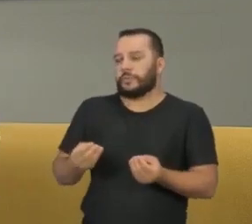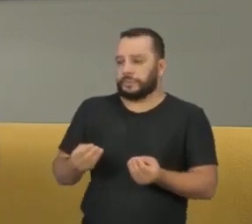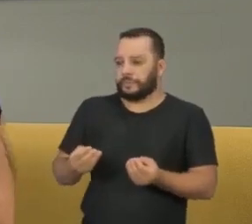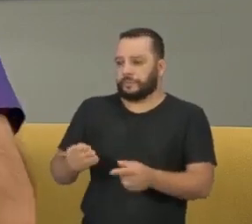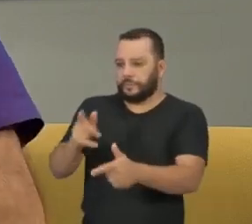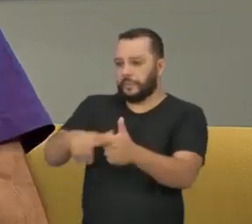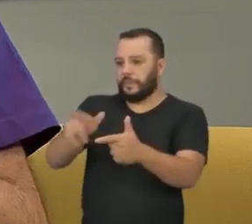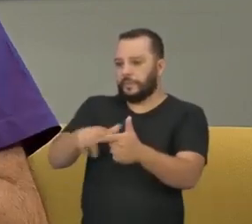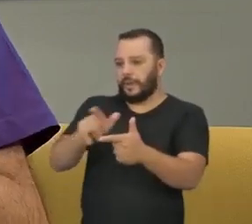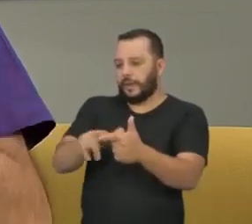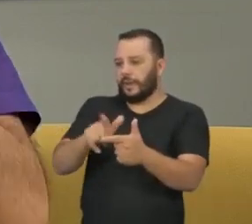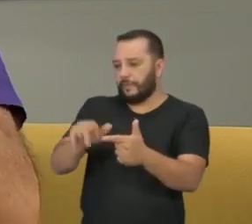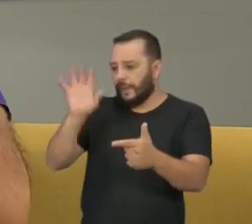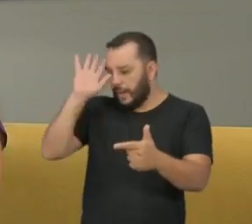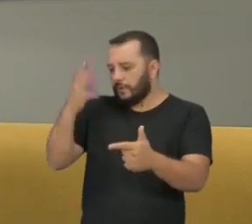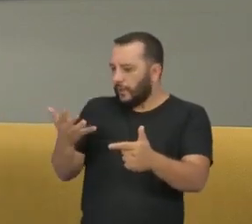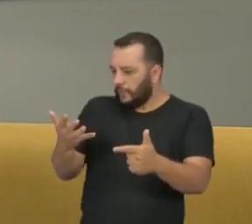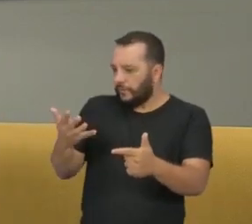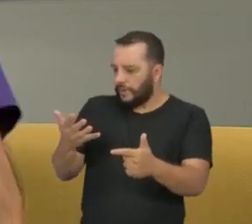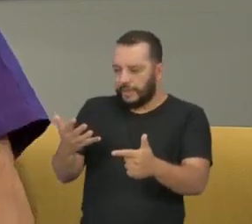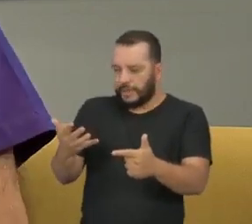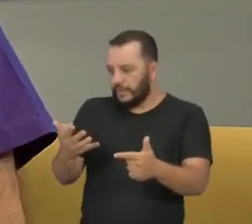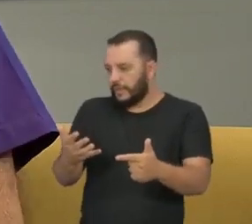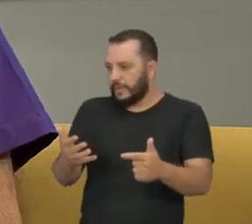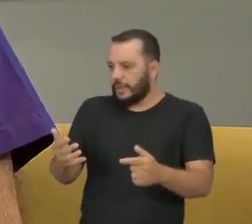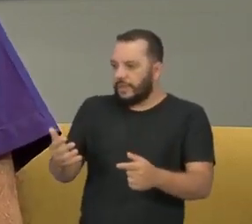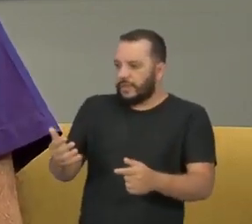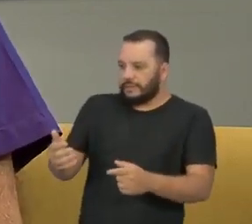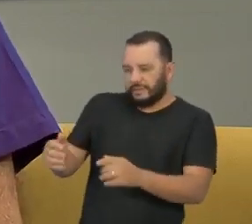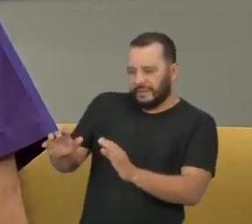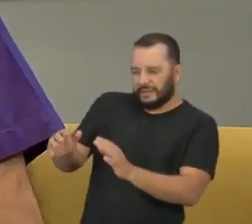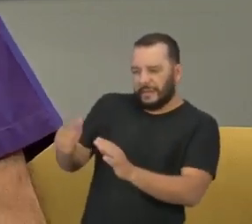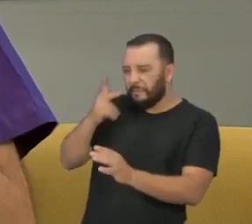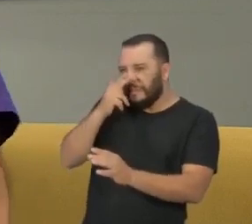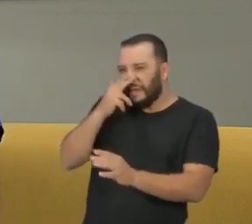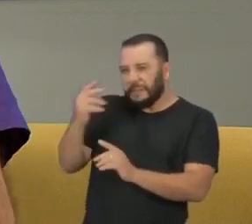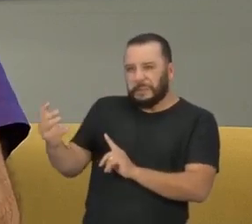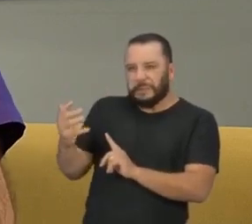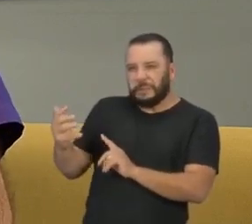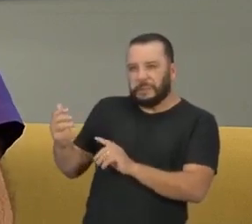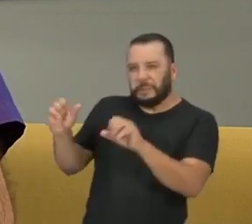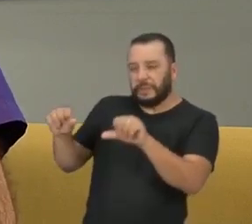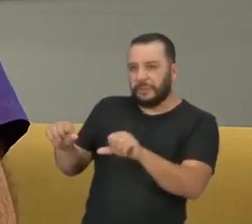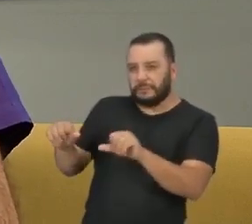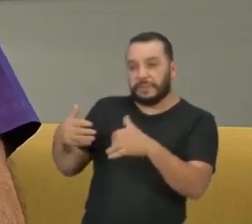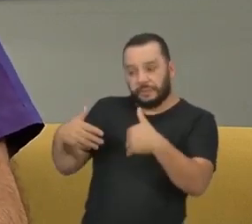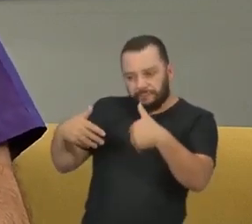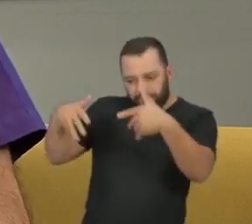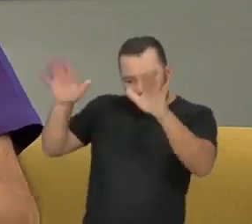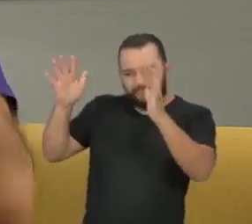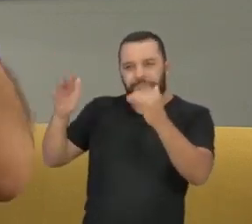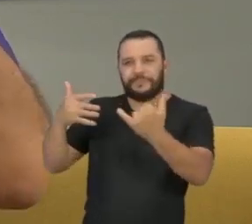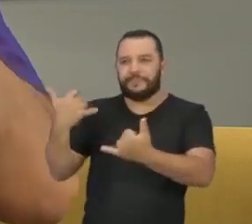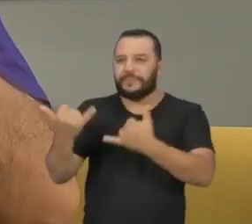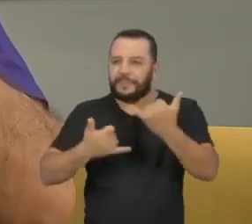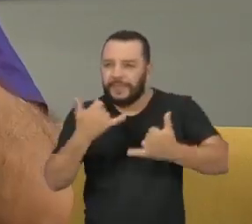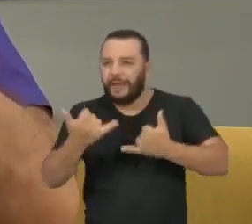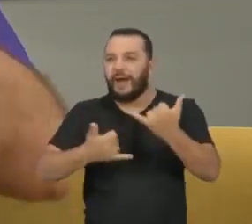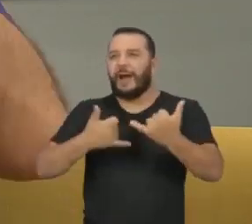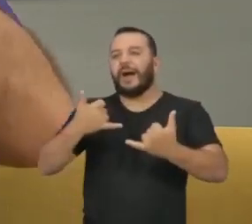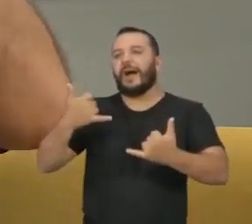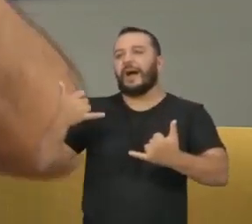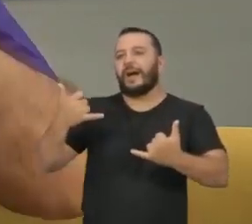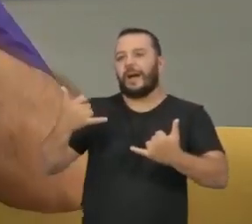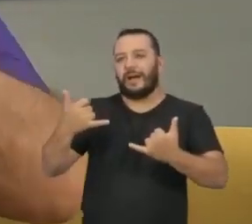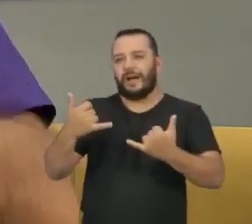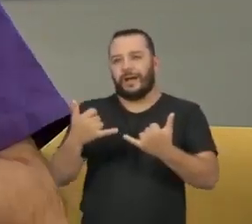de como lidar com algo que está assim, obstaculizando a vida, e a gente percebe que a gente não consegue brincar com aquilo, que a gente não consegue fazer